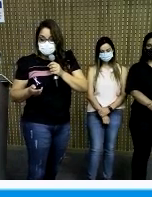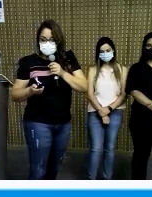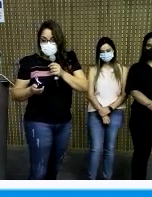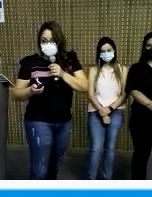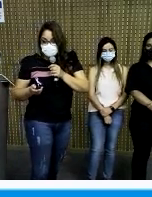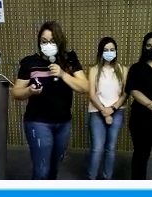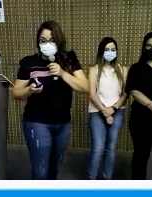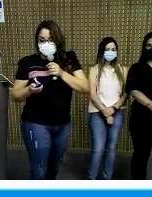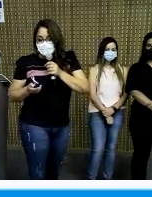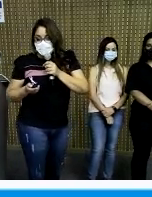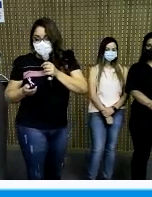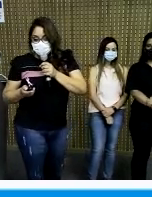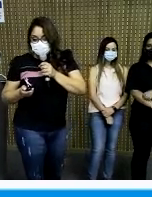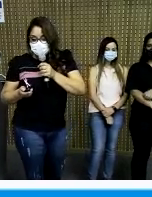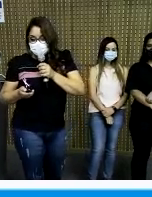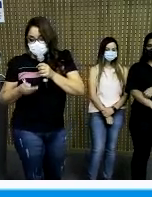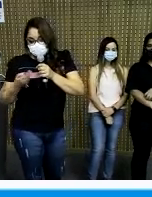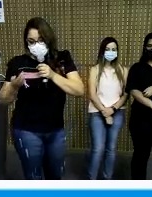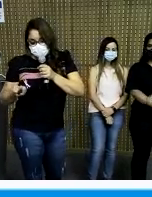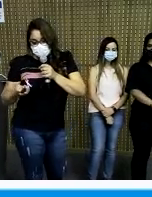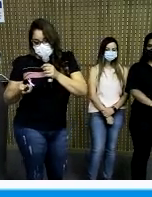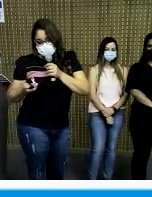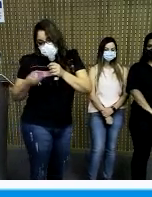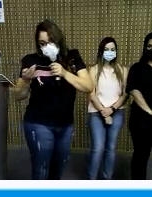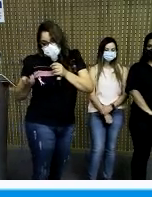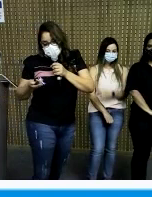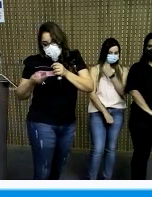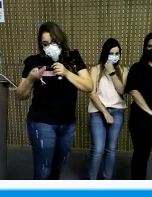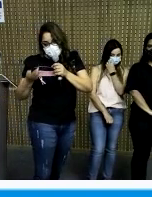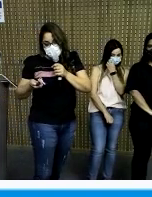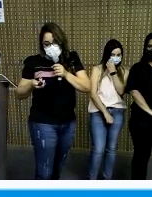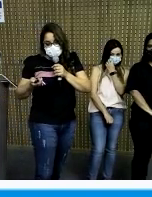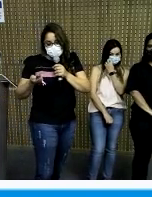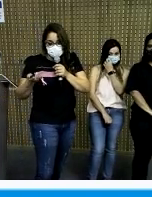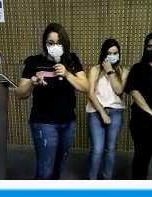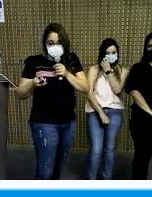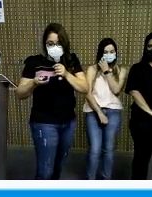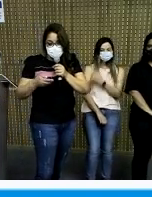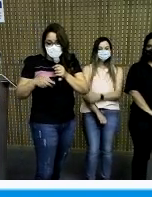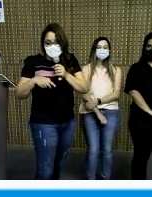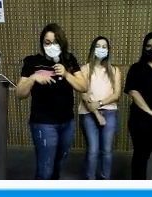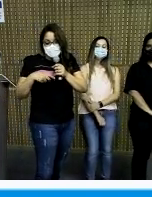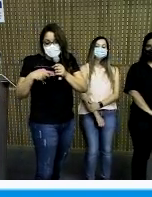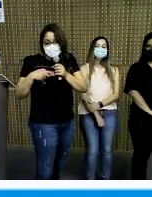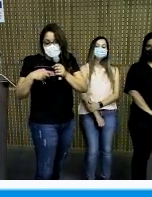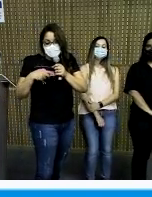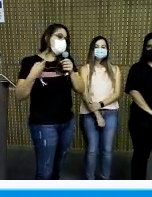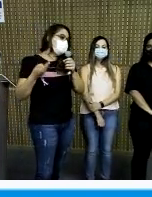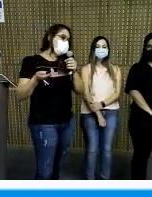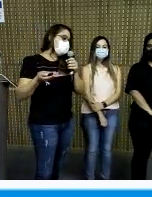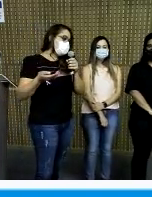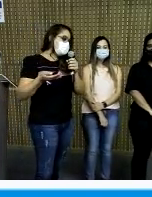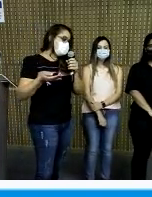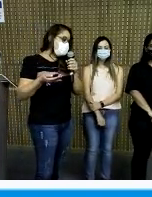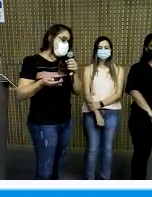As ações do Covid, aqui as fotos, né, revelam, eu vou passar, todo